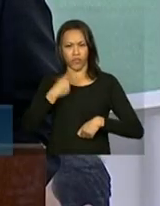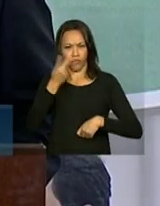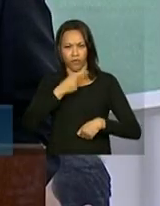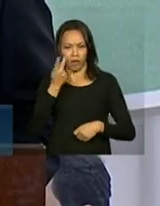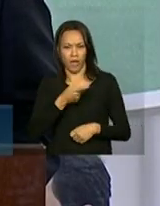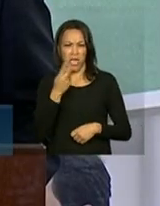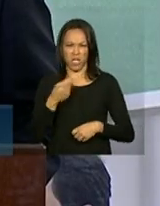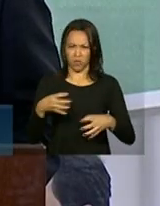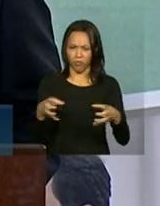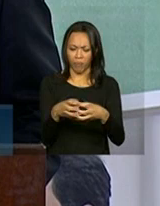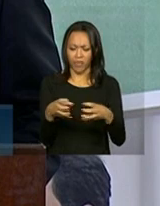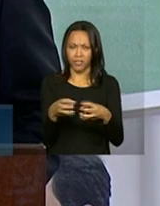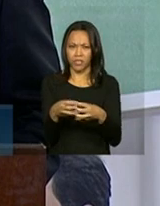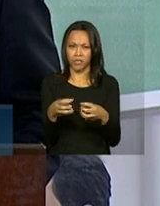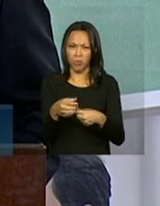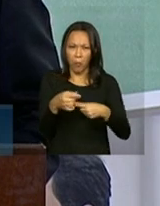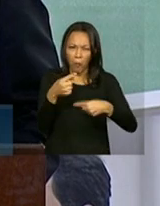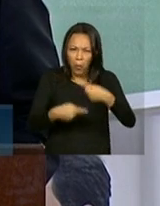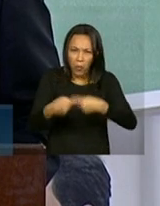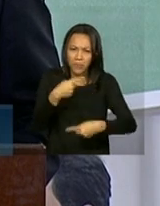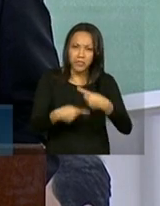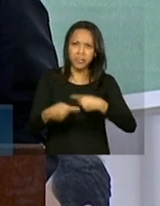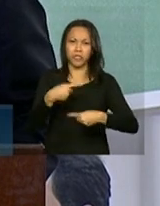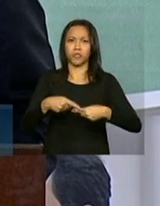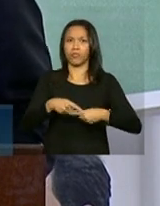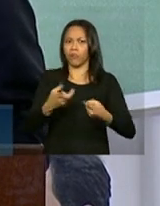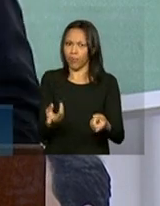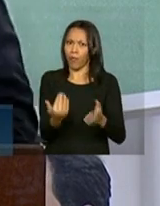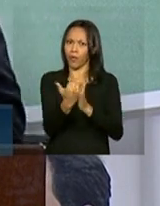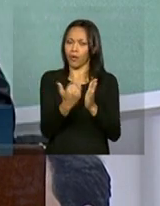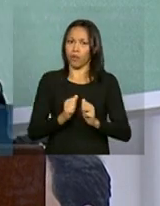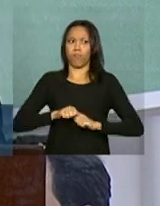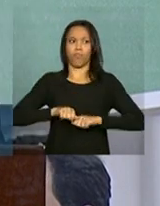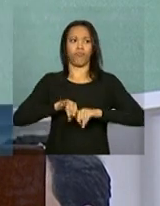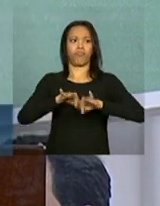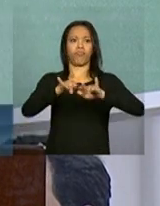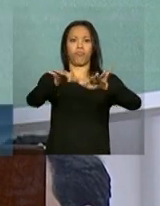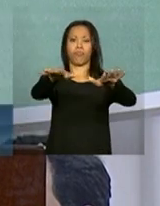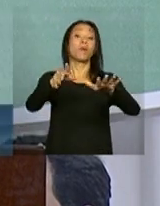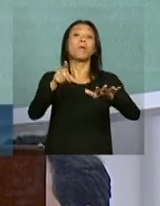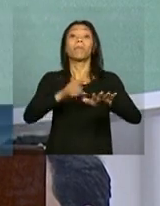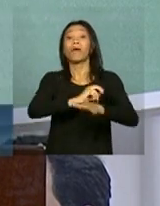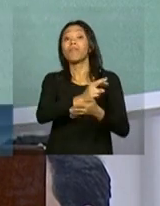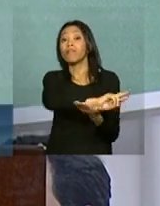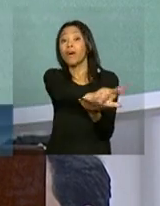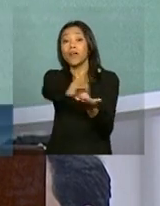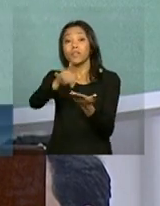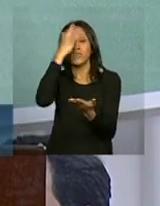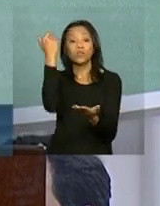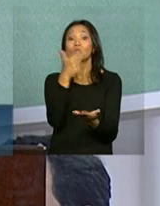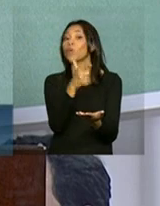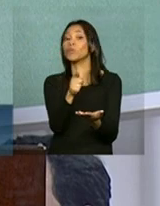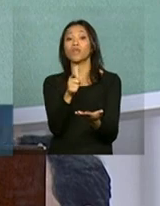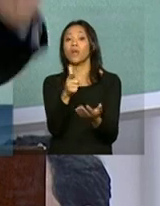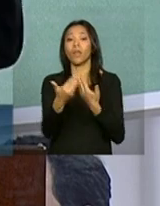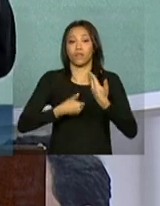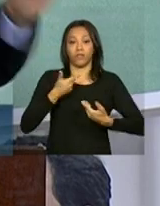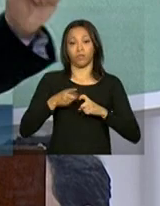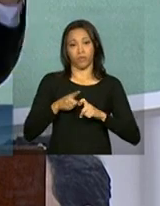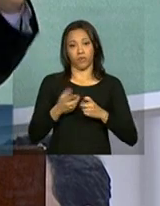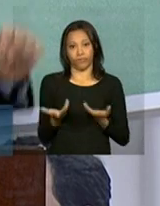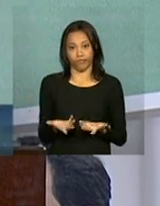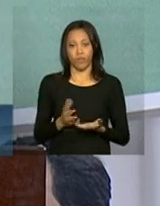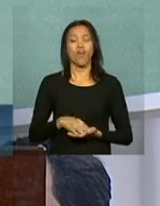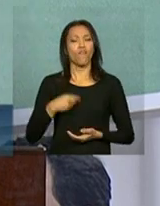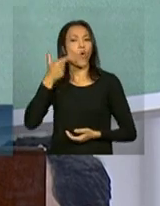eleitoreiro um programa que leva médico para milhões e milhões de brasileiros que não têm atendimento médico. Eu vou contar a